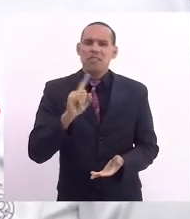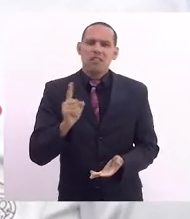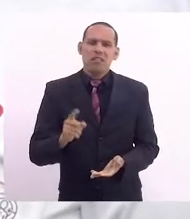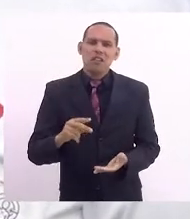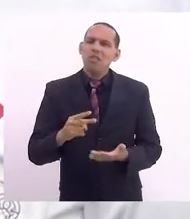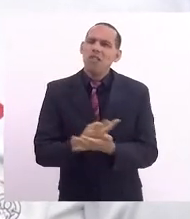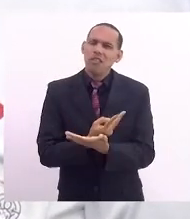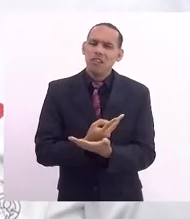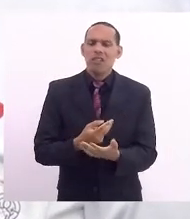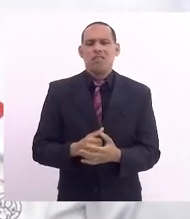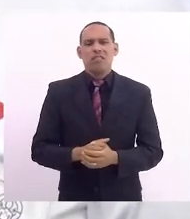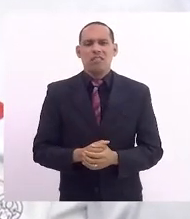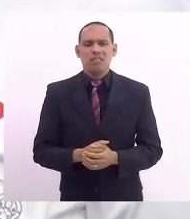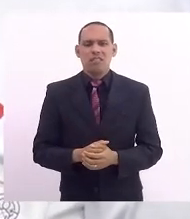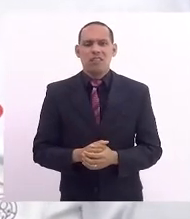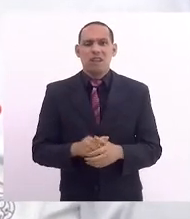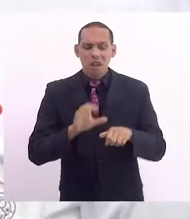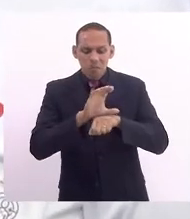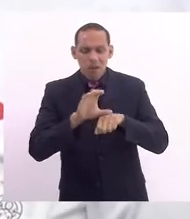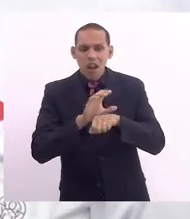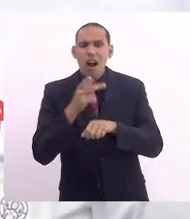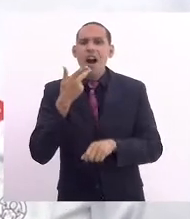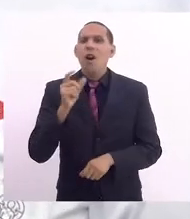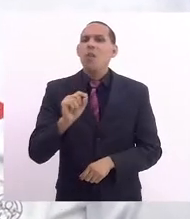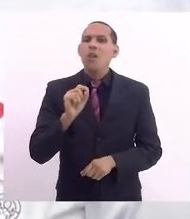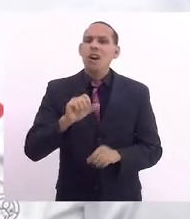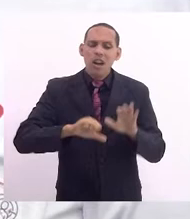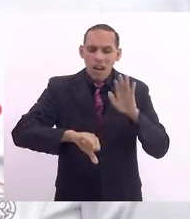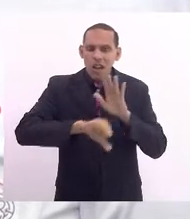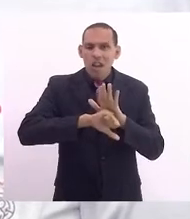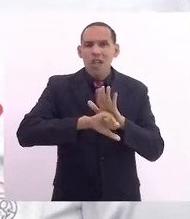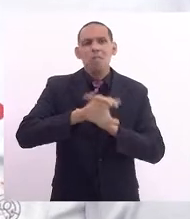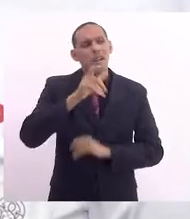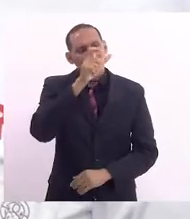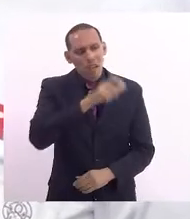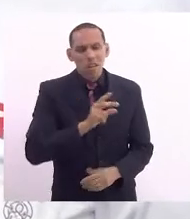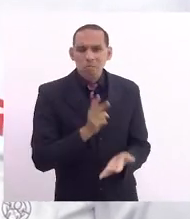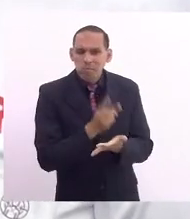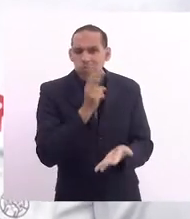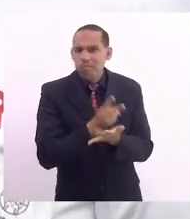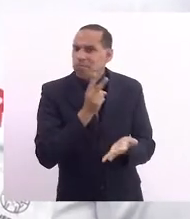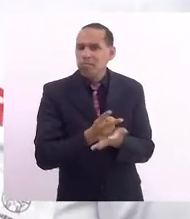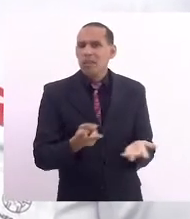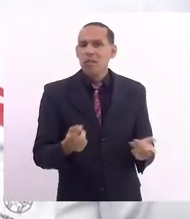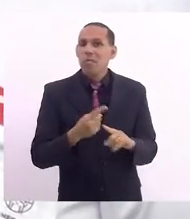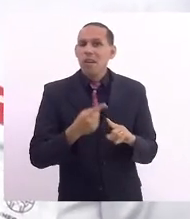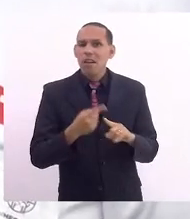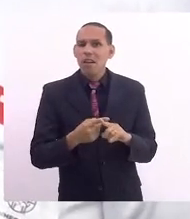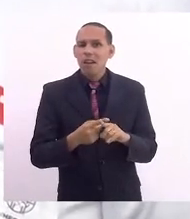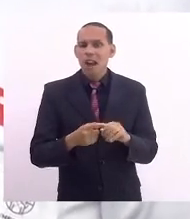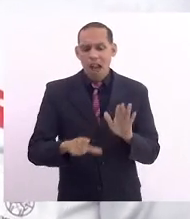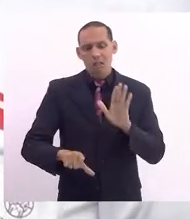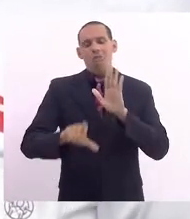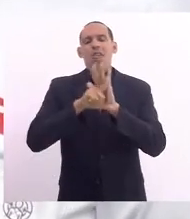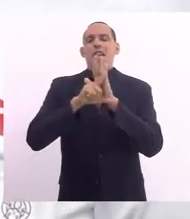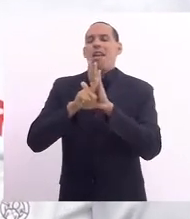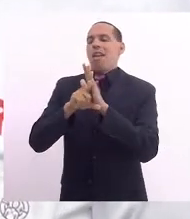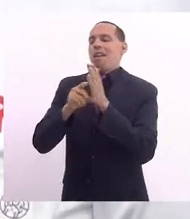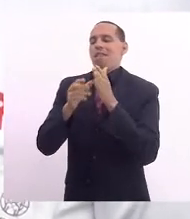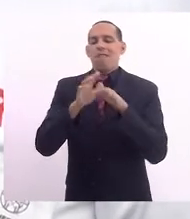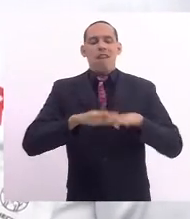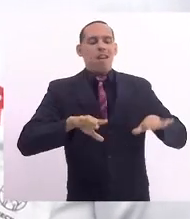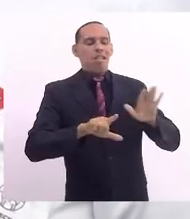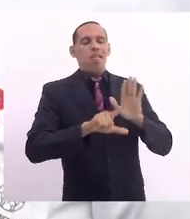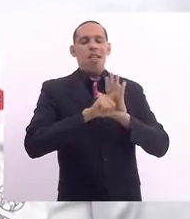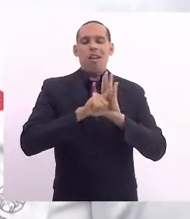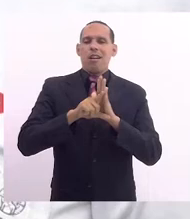dentro, que na Constituição diz que é crime, mas eles continuam cometendo porque eles são a lei. Então,